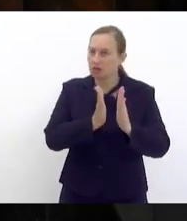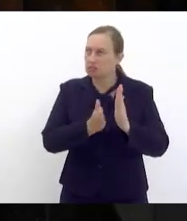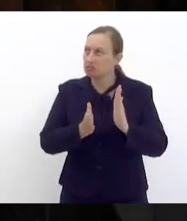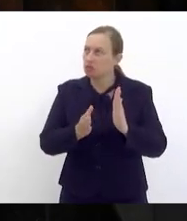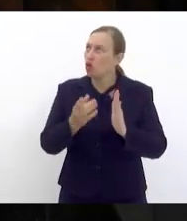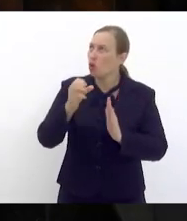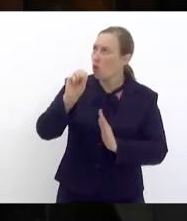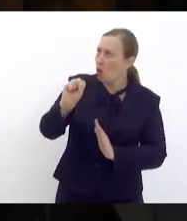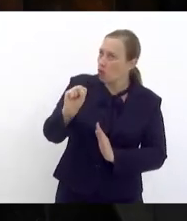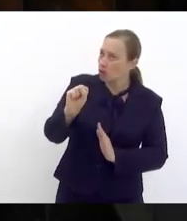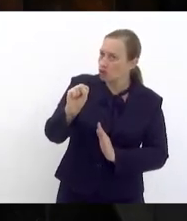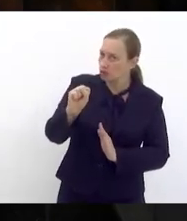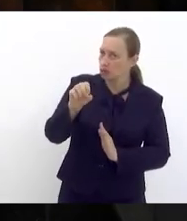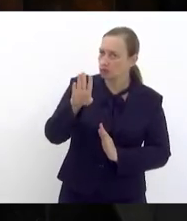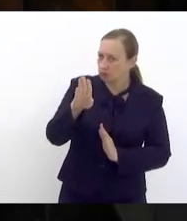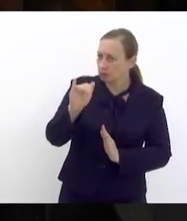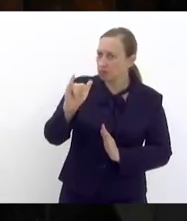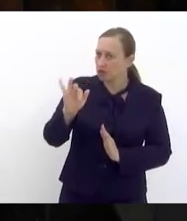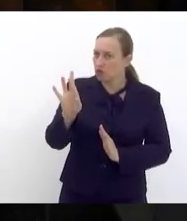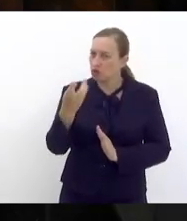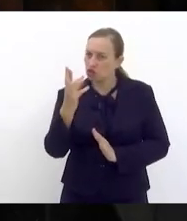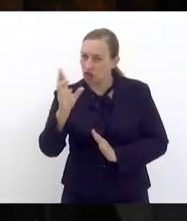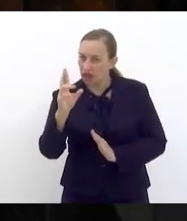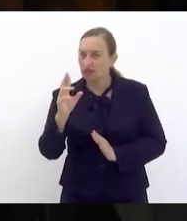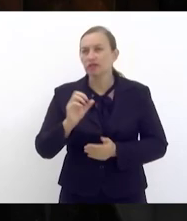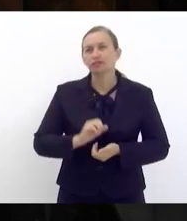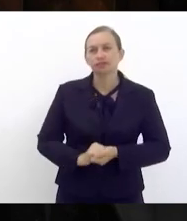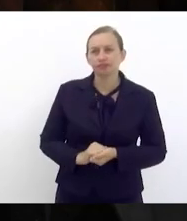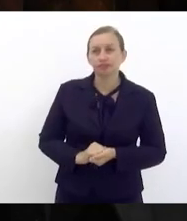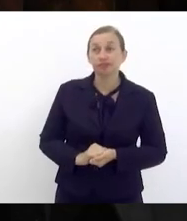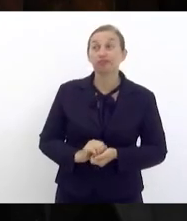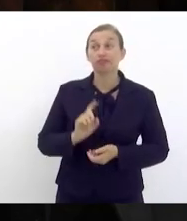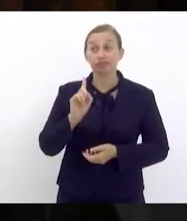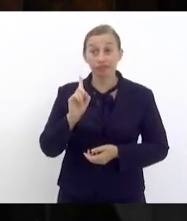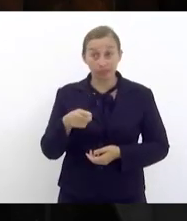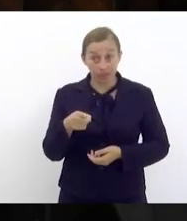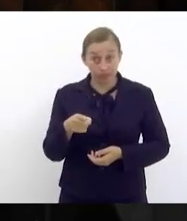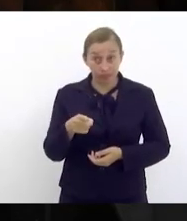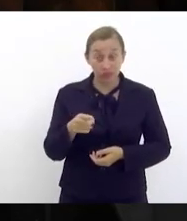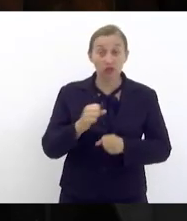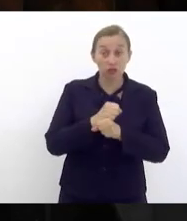de 8 bilhões de reais. Essa é a receita